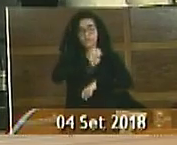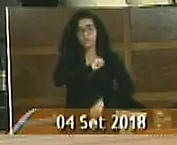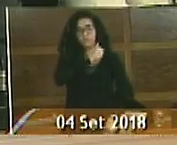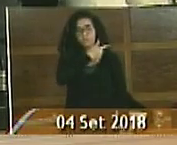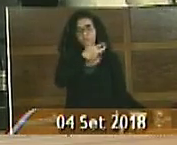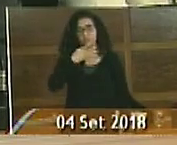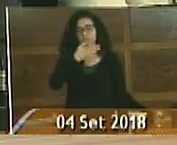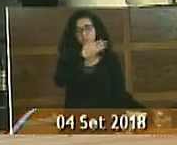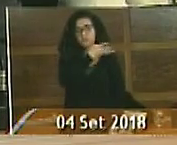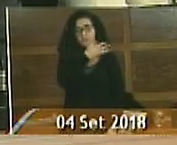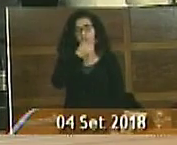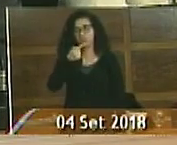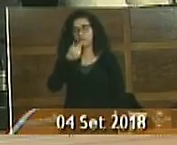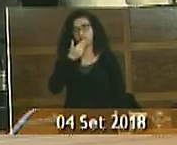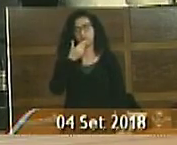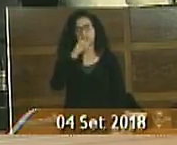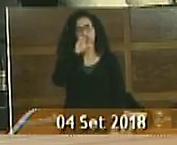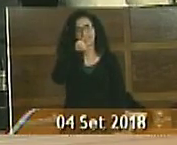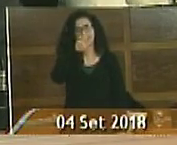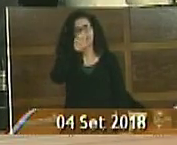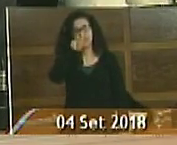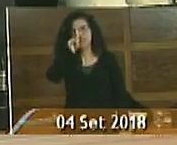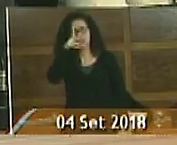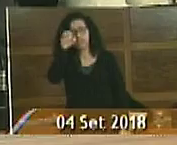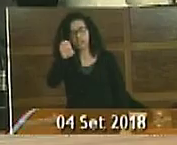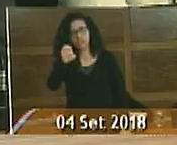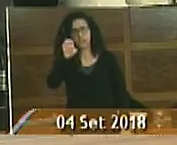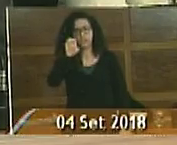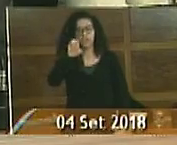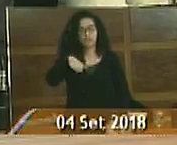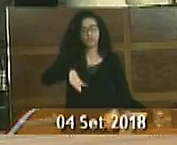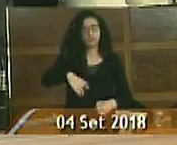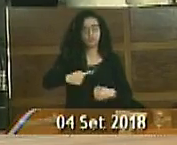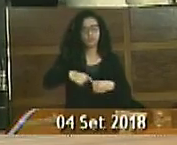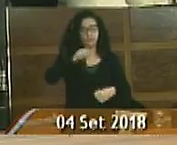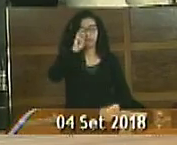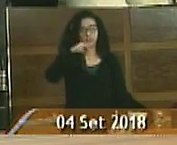2747, construção de uma creche municipal no bairro Bonfim.